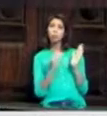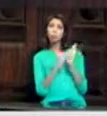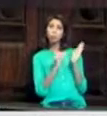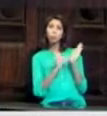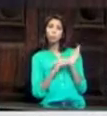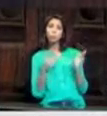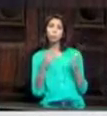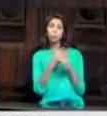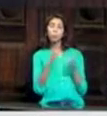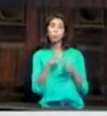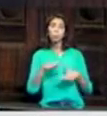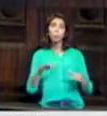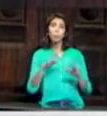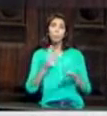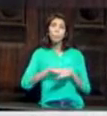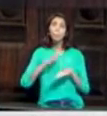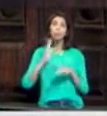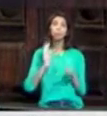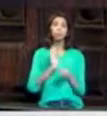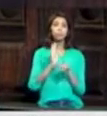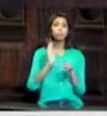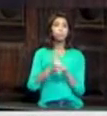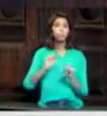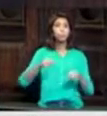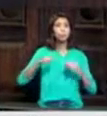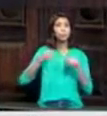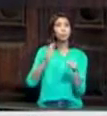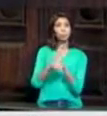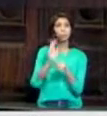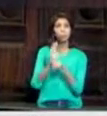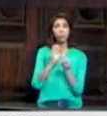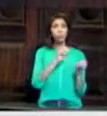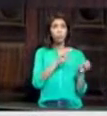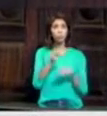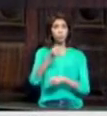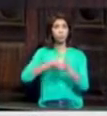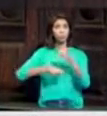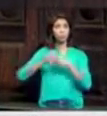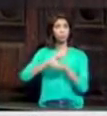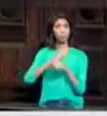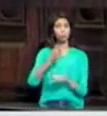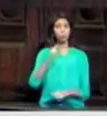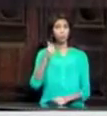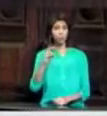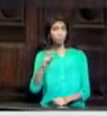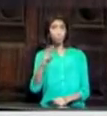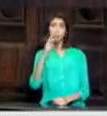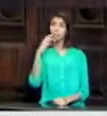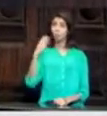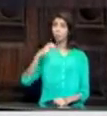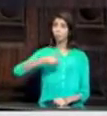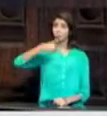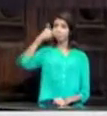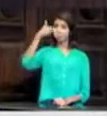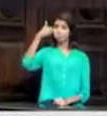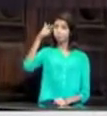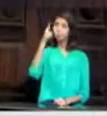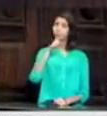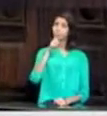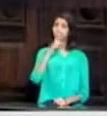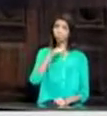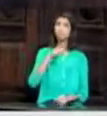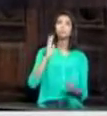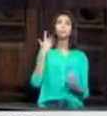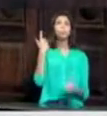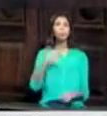que mais investiram em educação no intervalo de tempo 2013 e 2015, e Niterói aparece em primeiro lugar como o município que